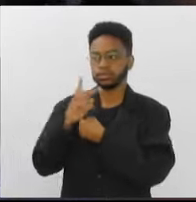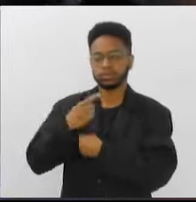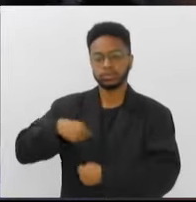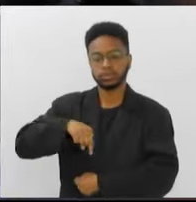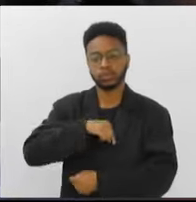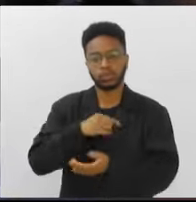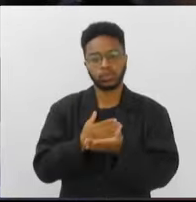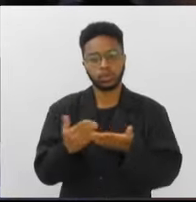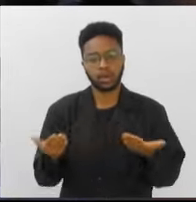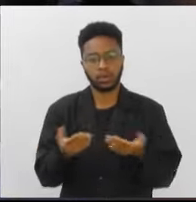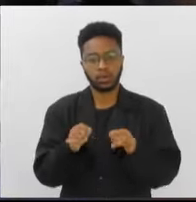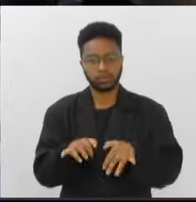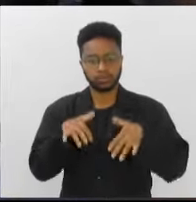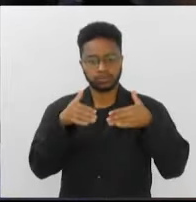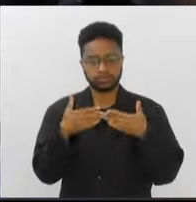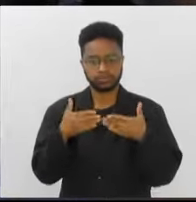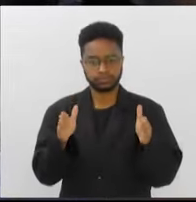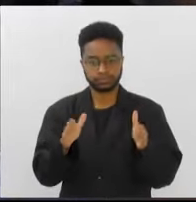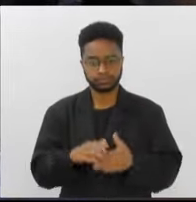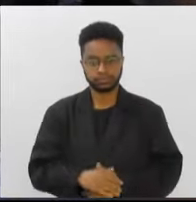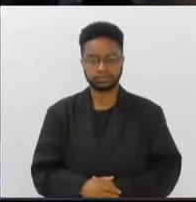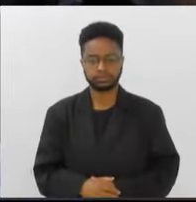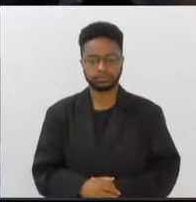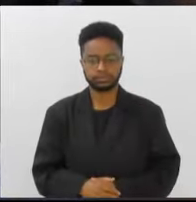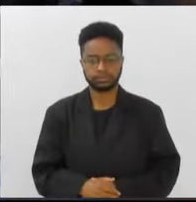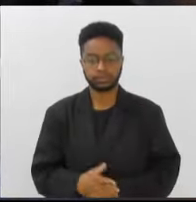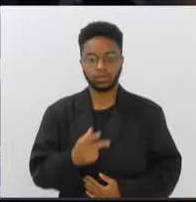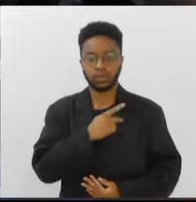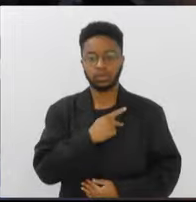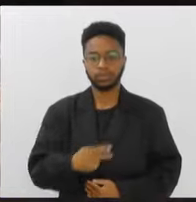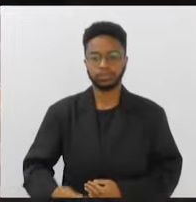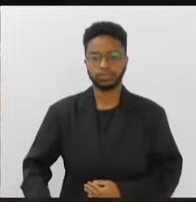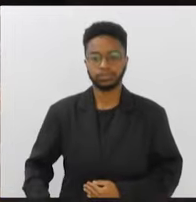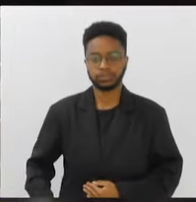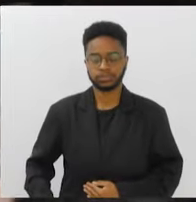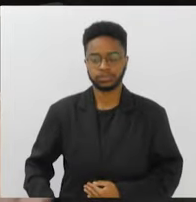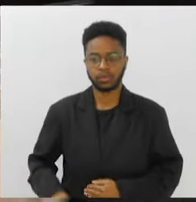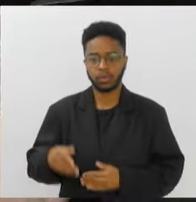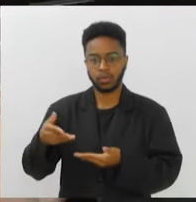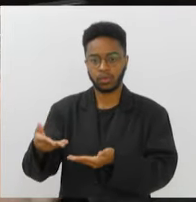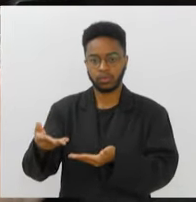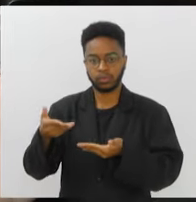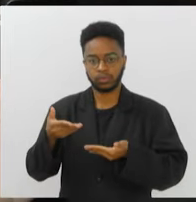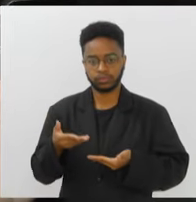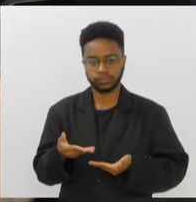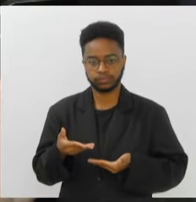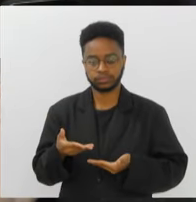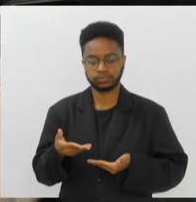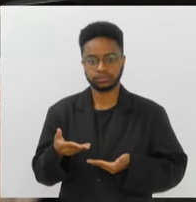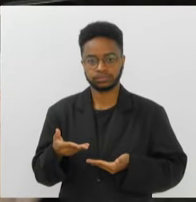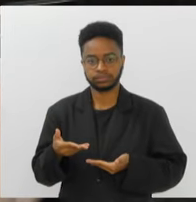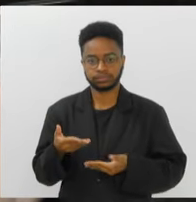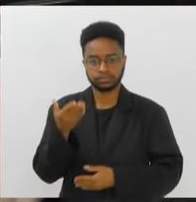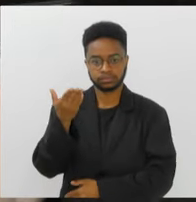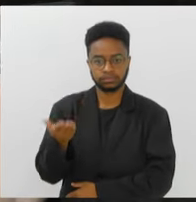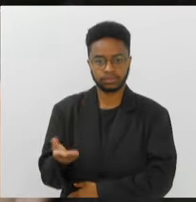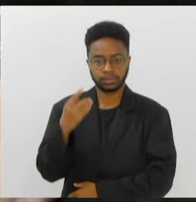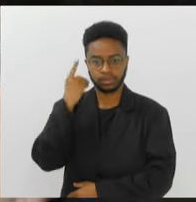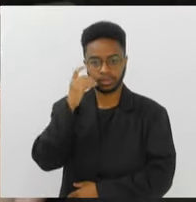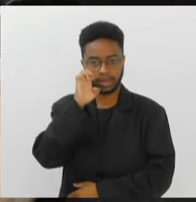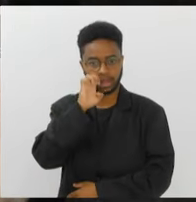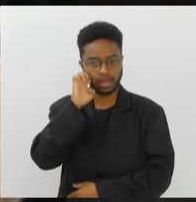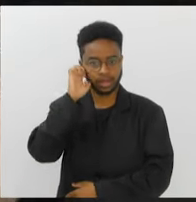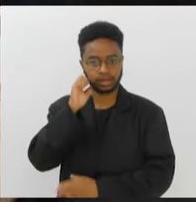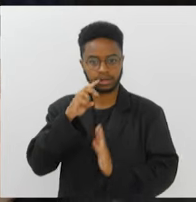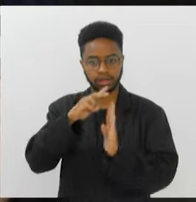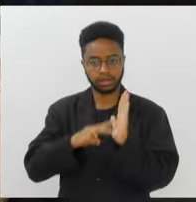iniciamos nossos trabalhos. Está aberta a sessão. A presidência convida a excelentíssima deputada Érica